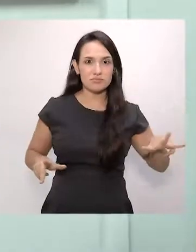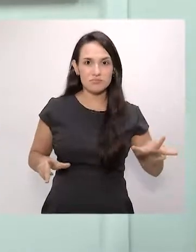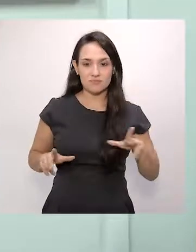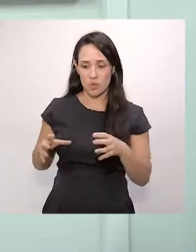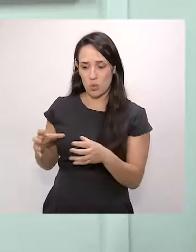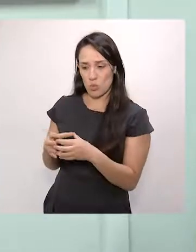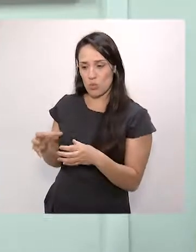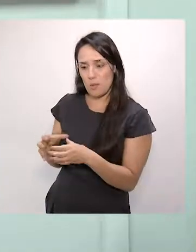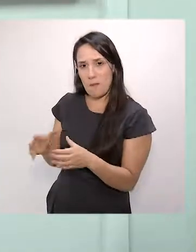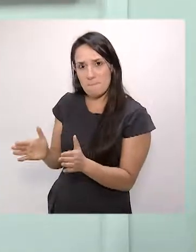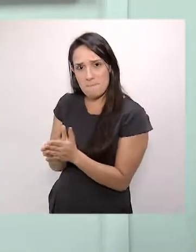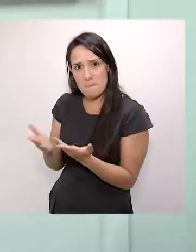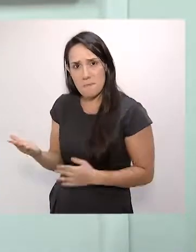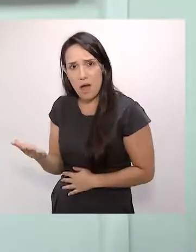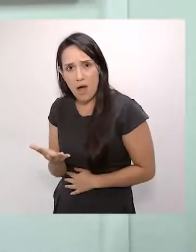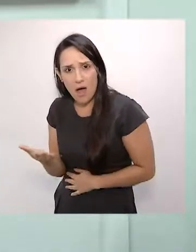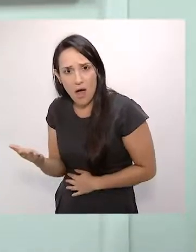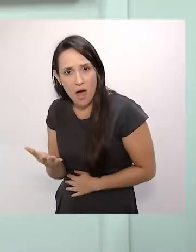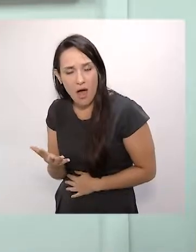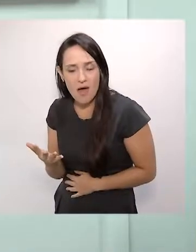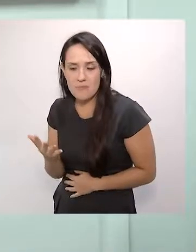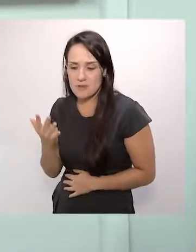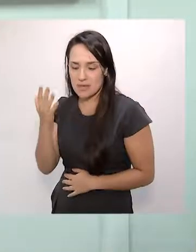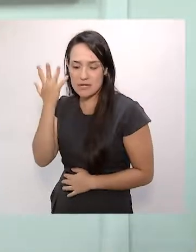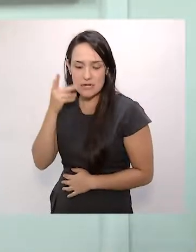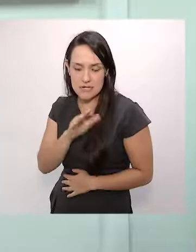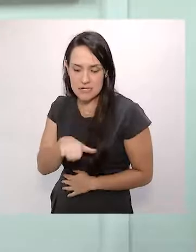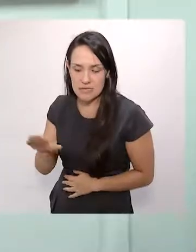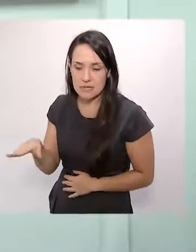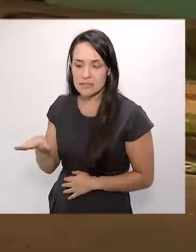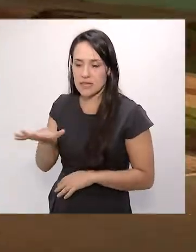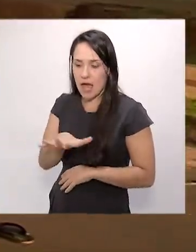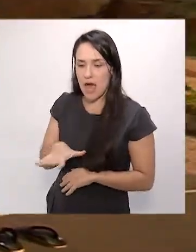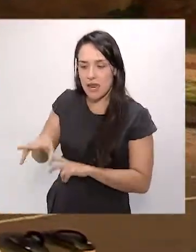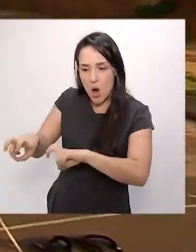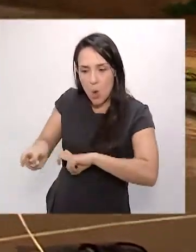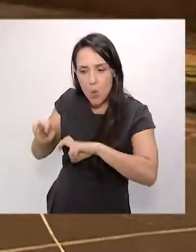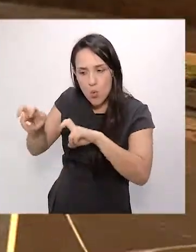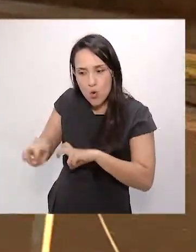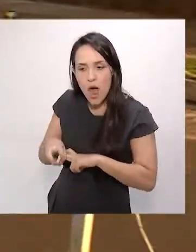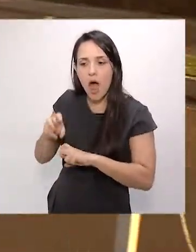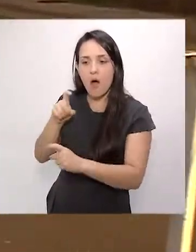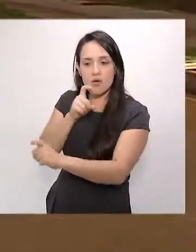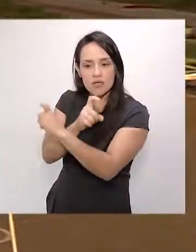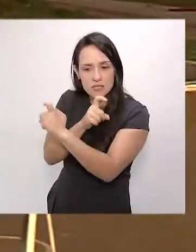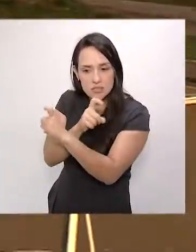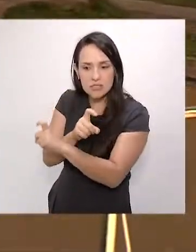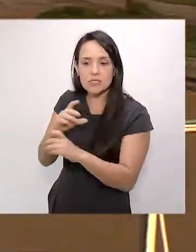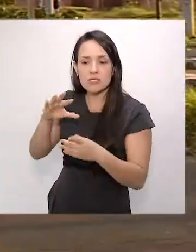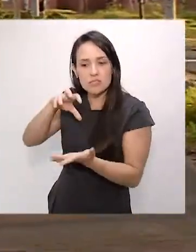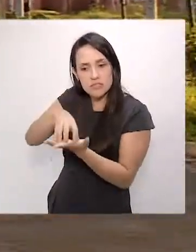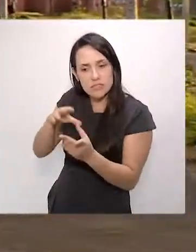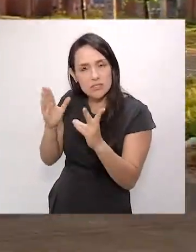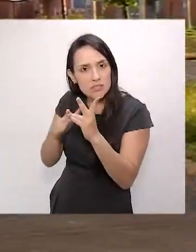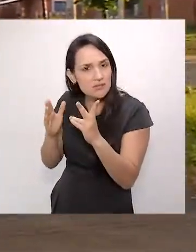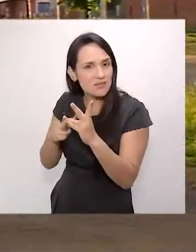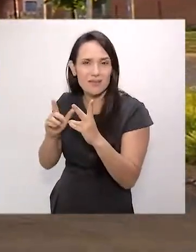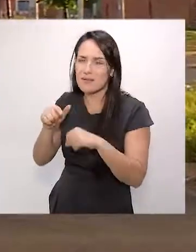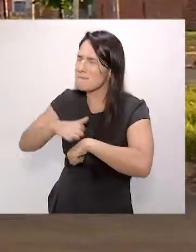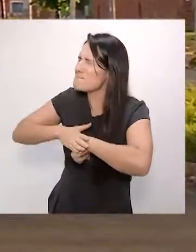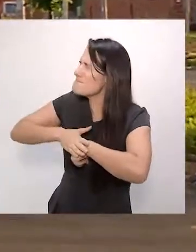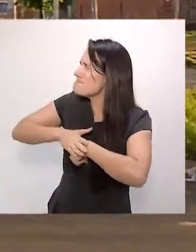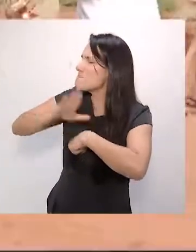as desigualdades sociais e as camadas populares, as crianças dos assentamentos, da área